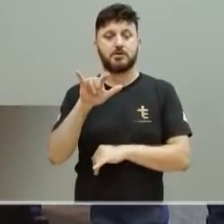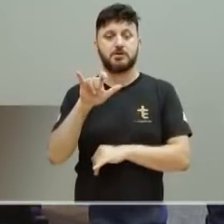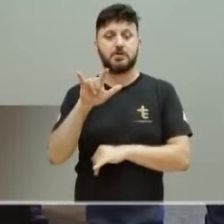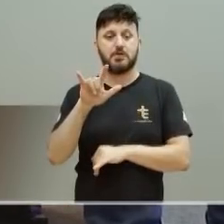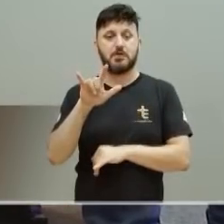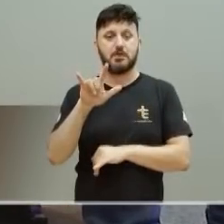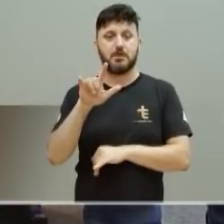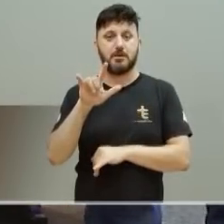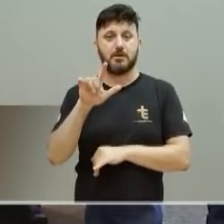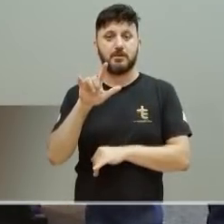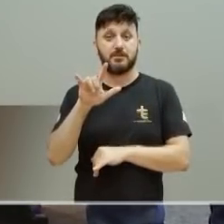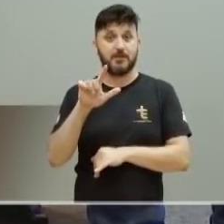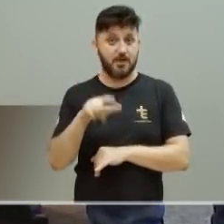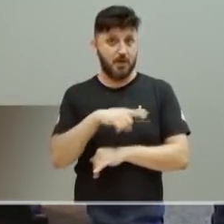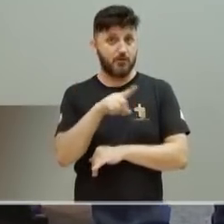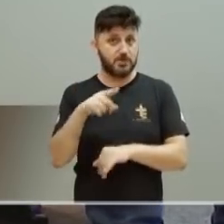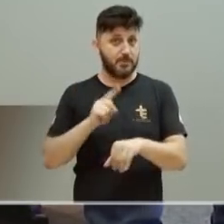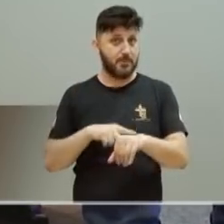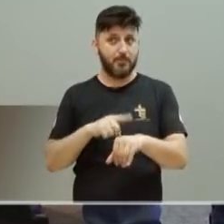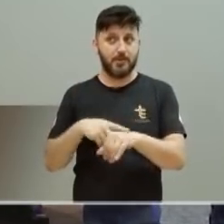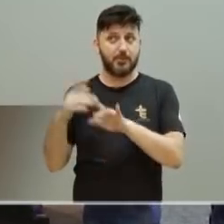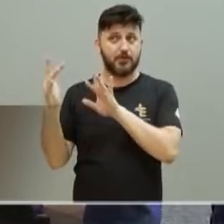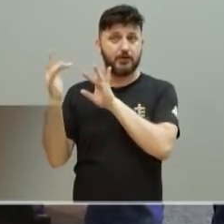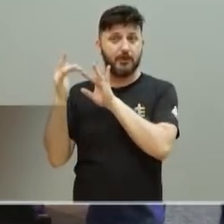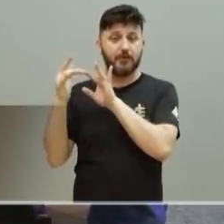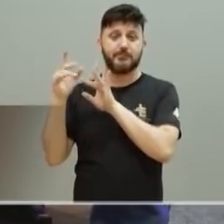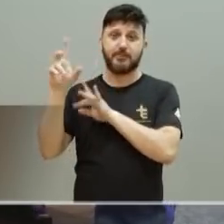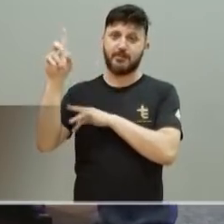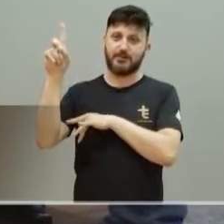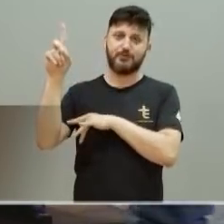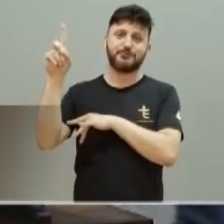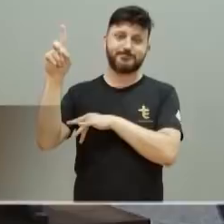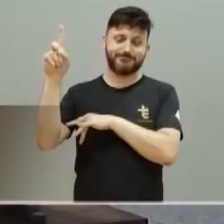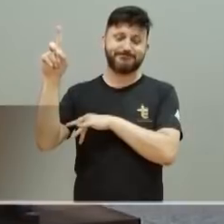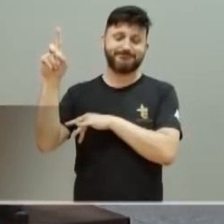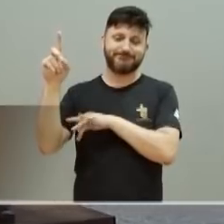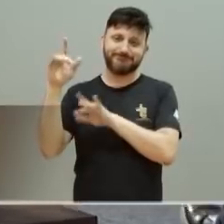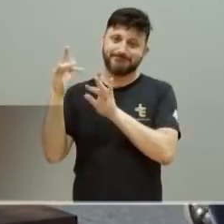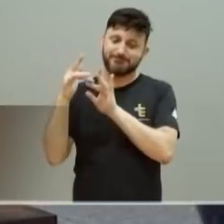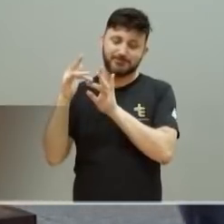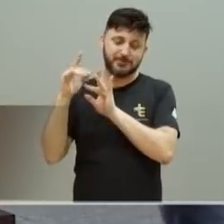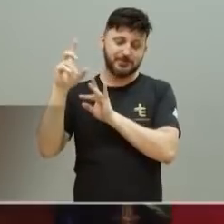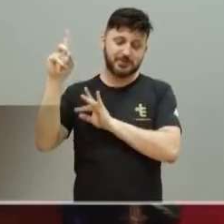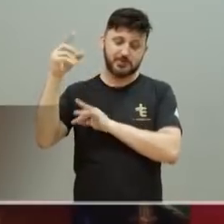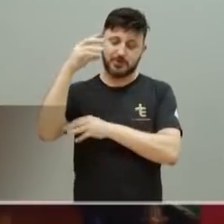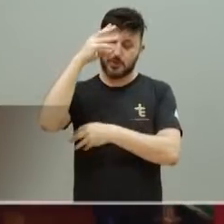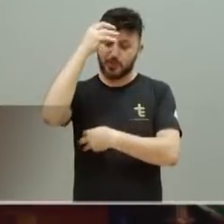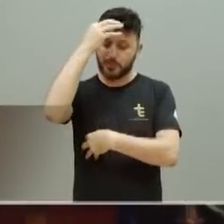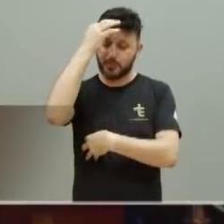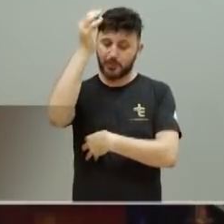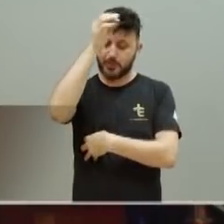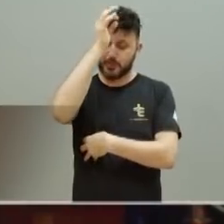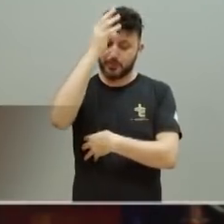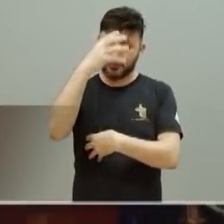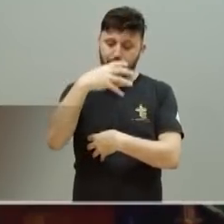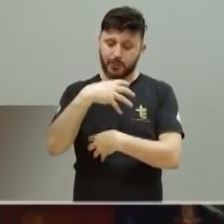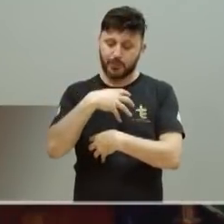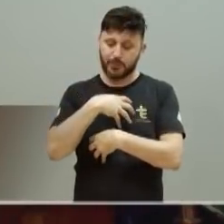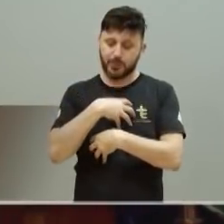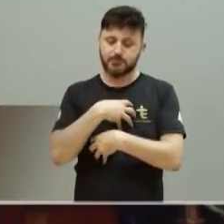o teu momento com Deus. Shira labassore cantará labas.